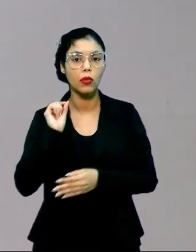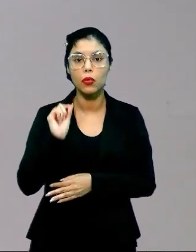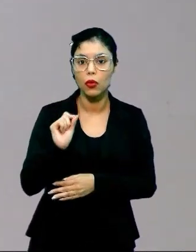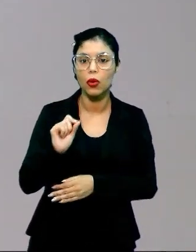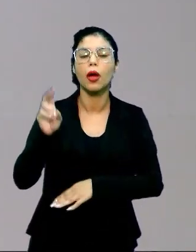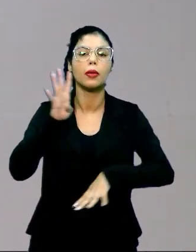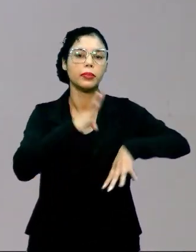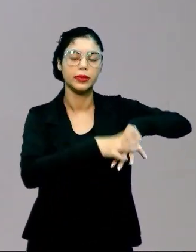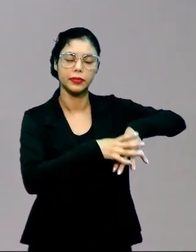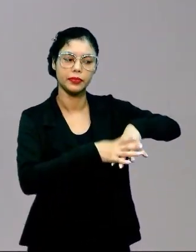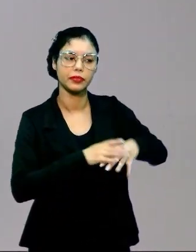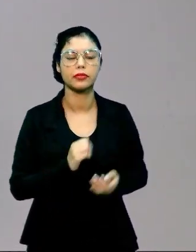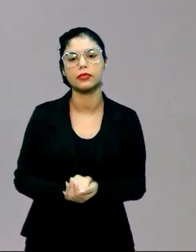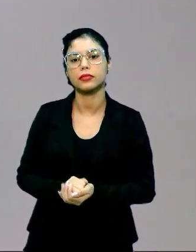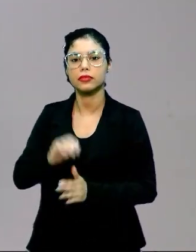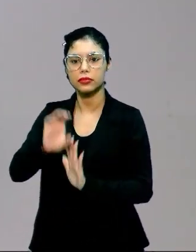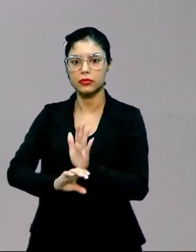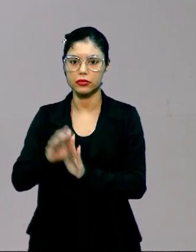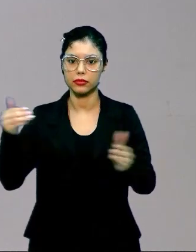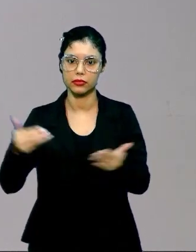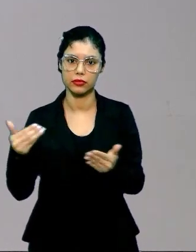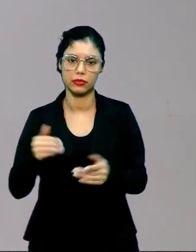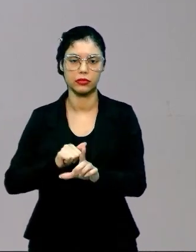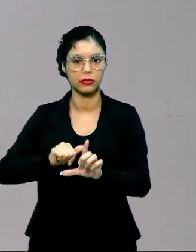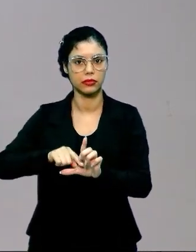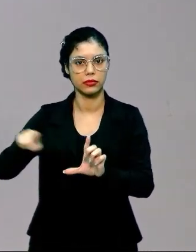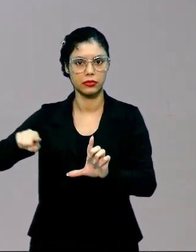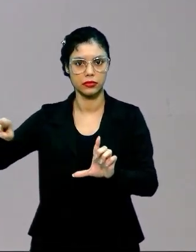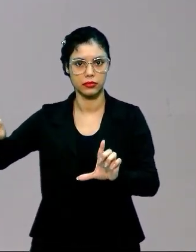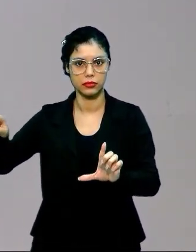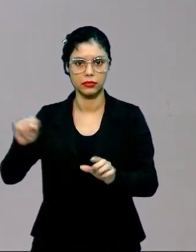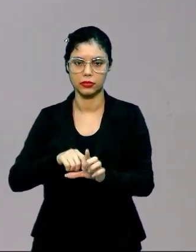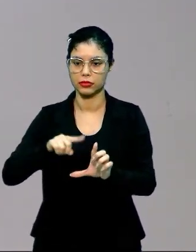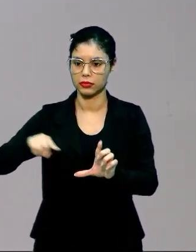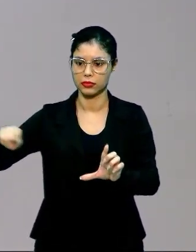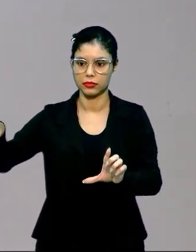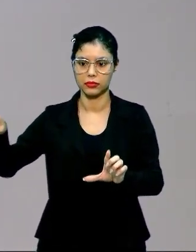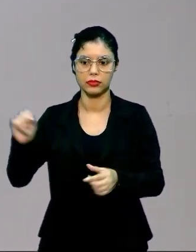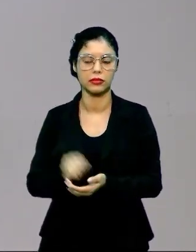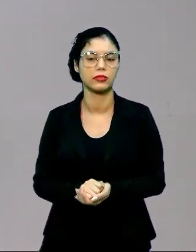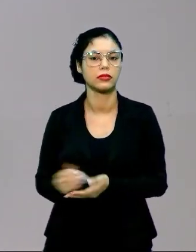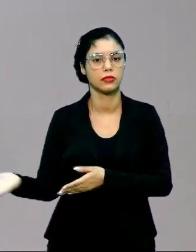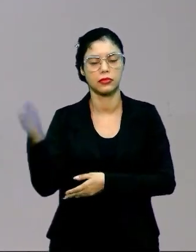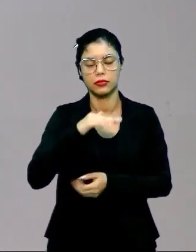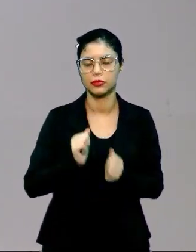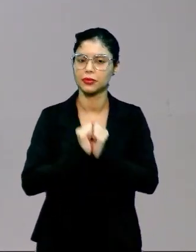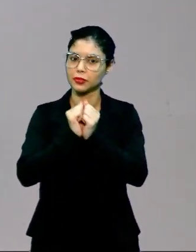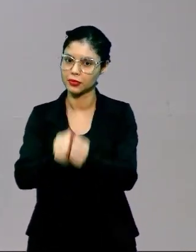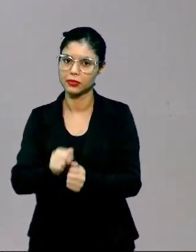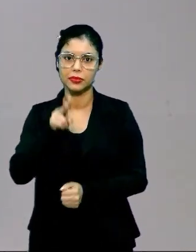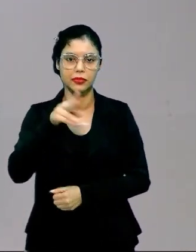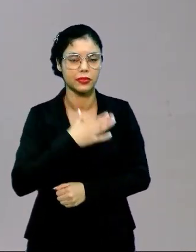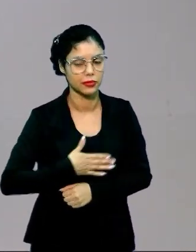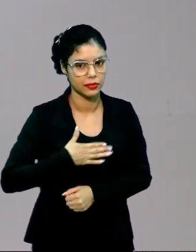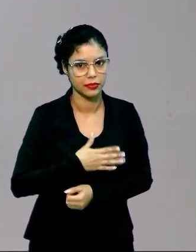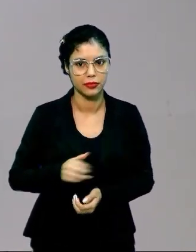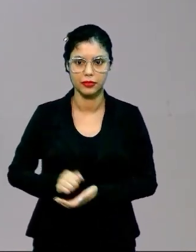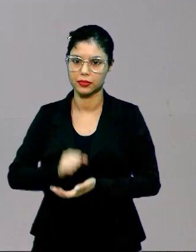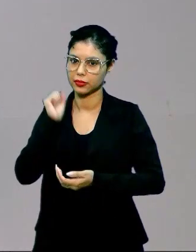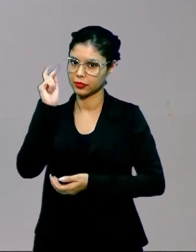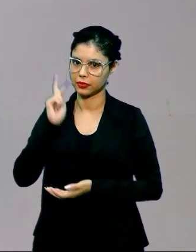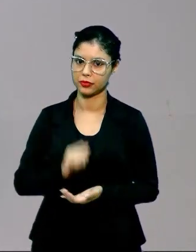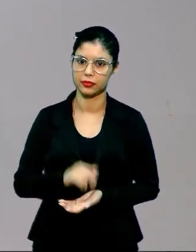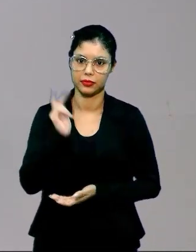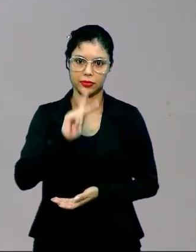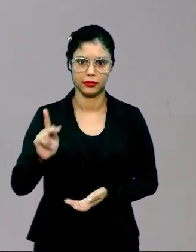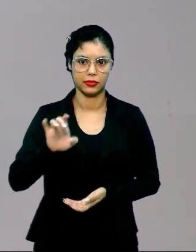A matemática. O conteúdo de hoje é estatística. Acompanha, vem comigo que eu tenho certeza que você vai gostar muito, ok?